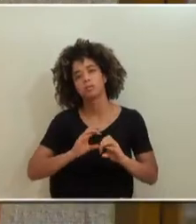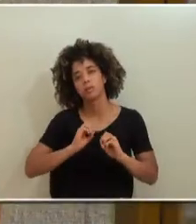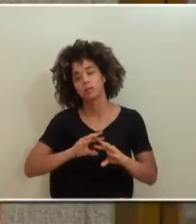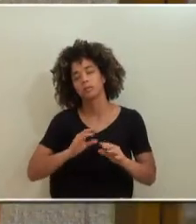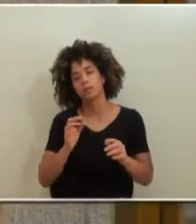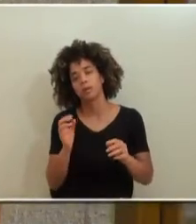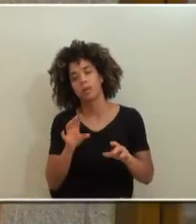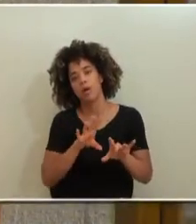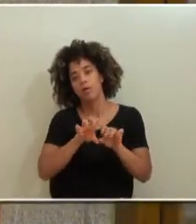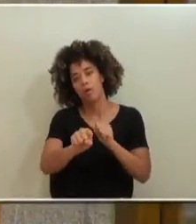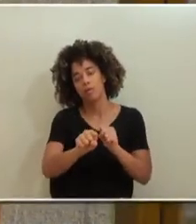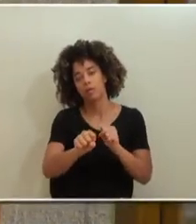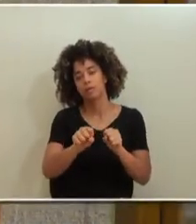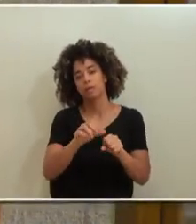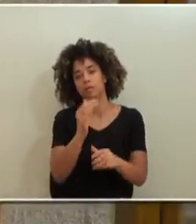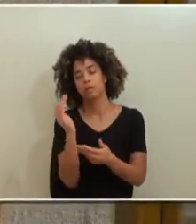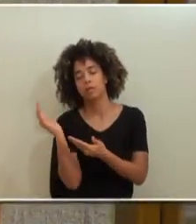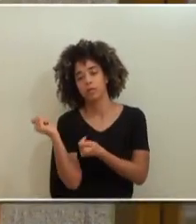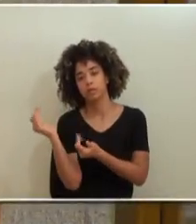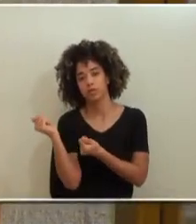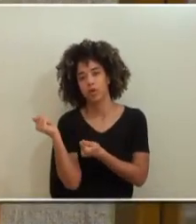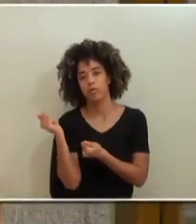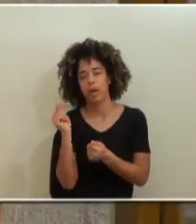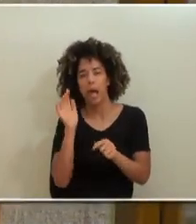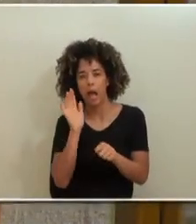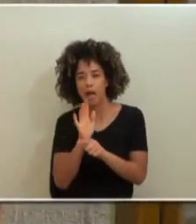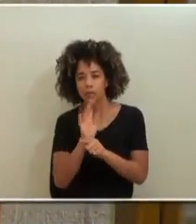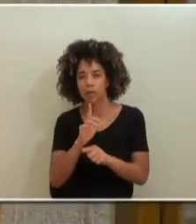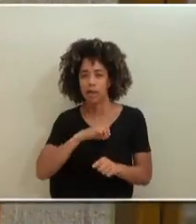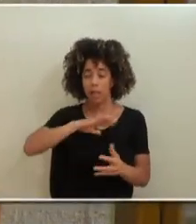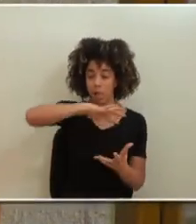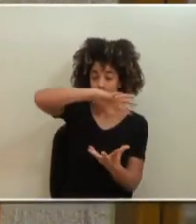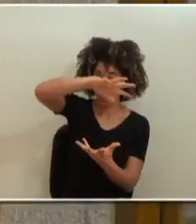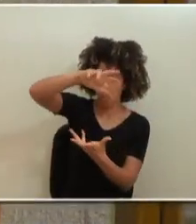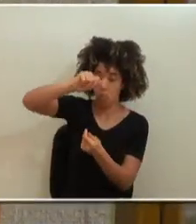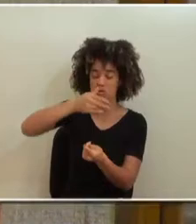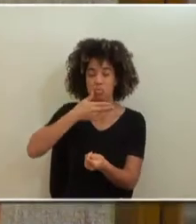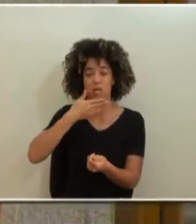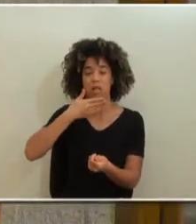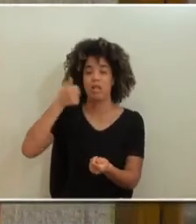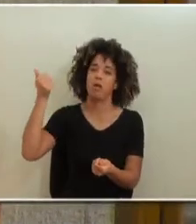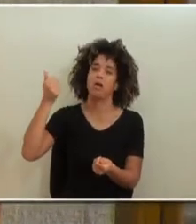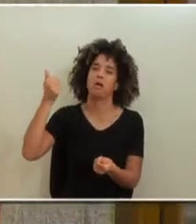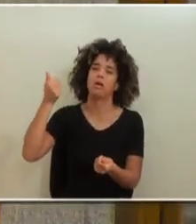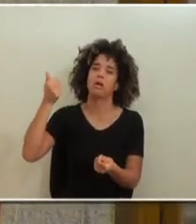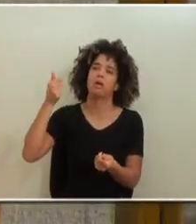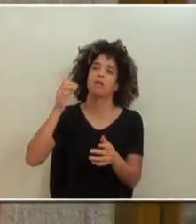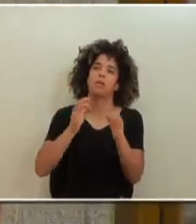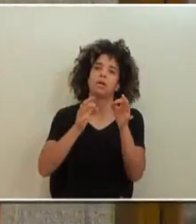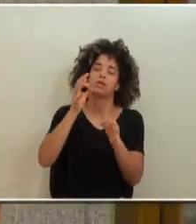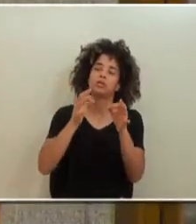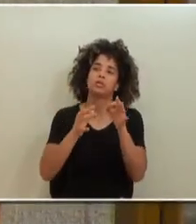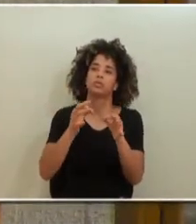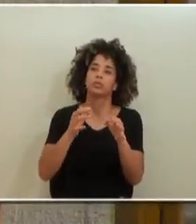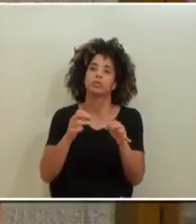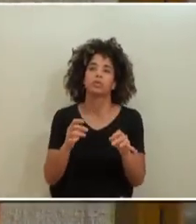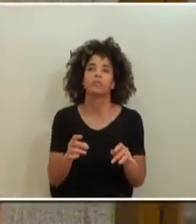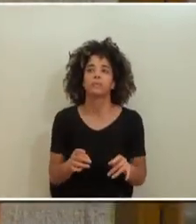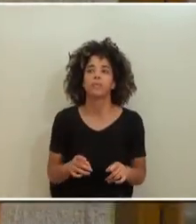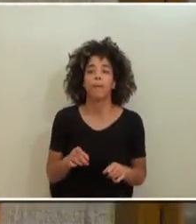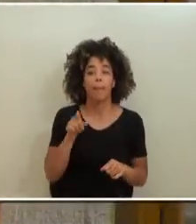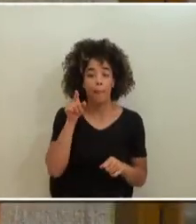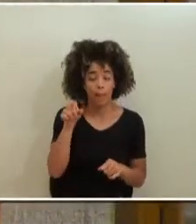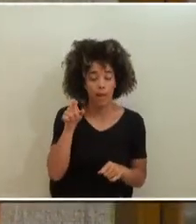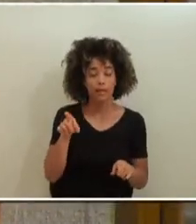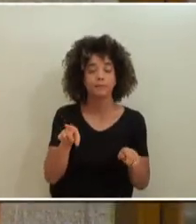a construção de um mundo melhor e mais justo. Kiko não limitou suas atividades ao escotismo. Ele